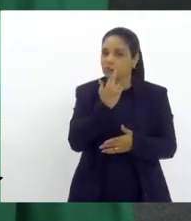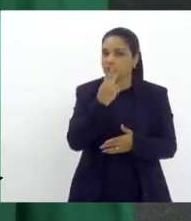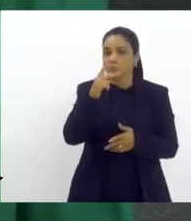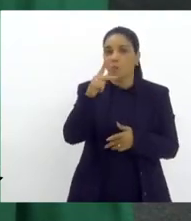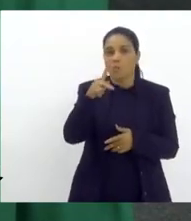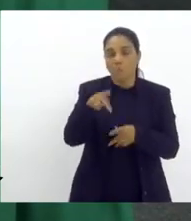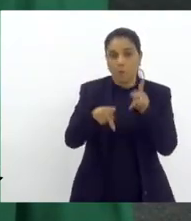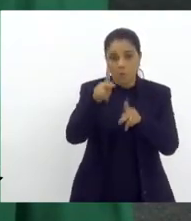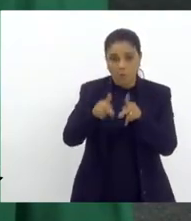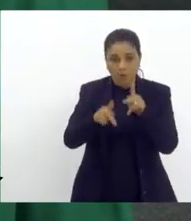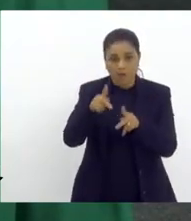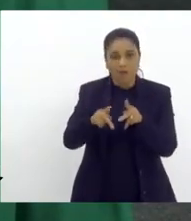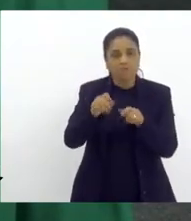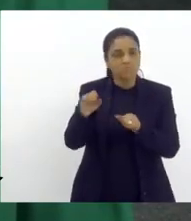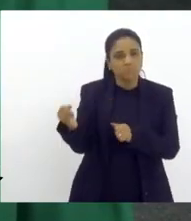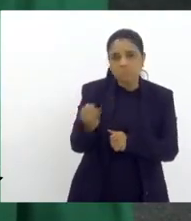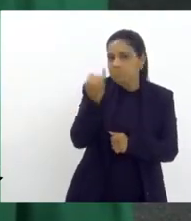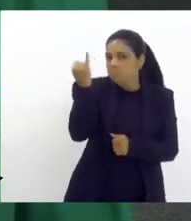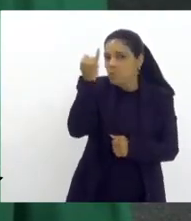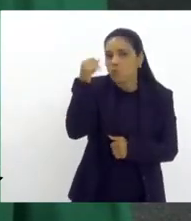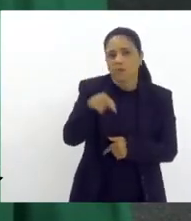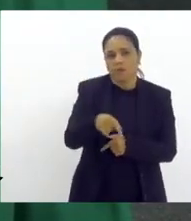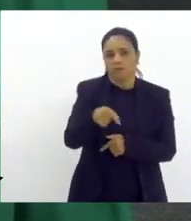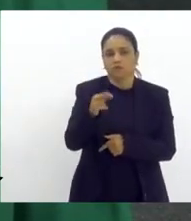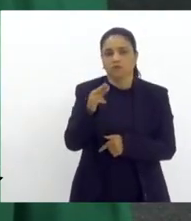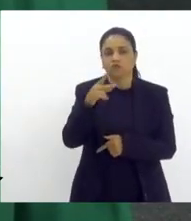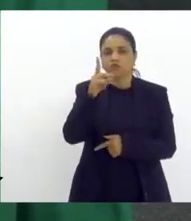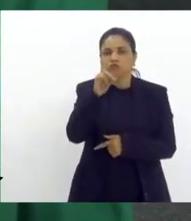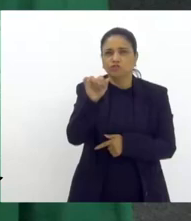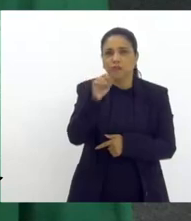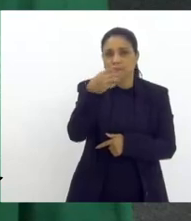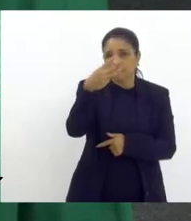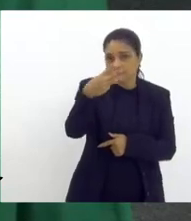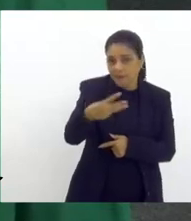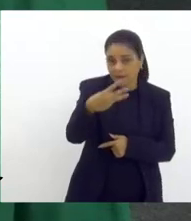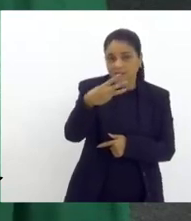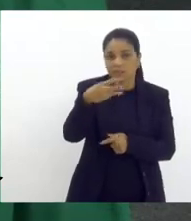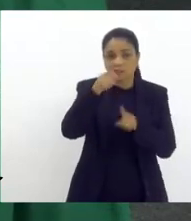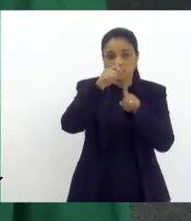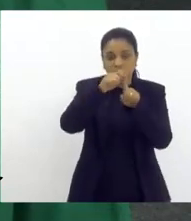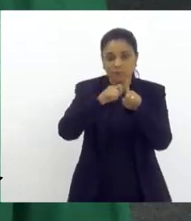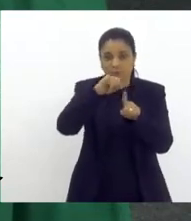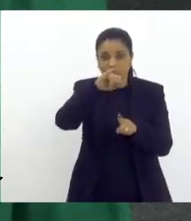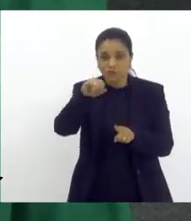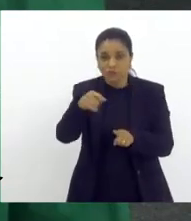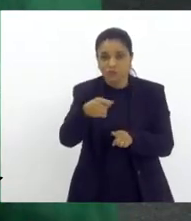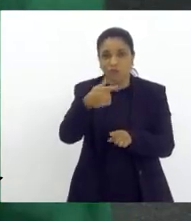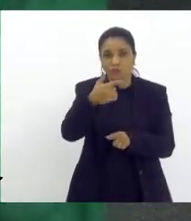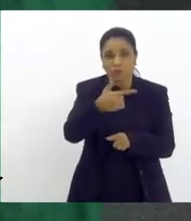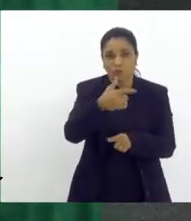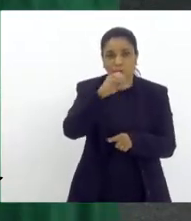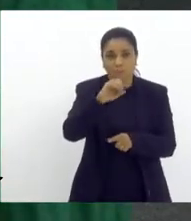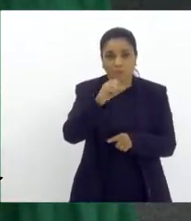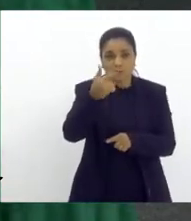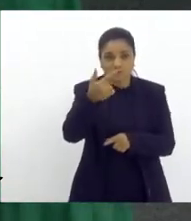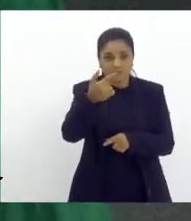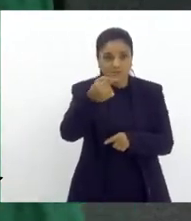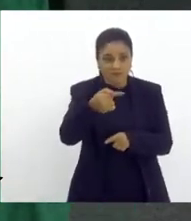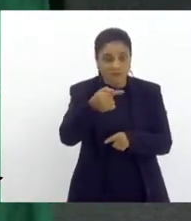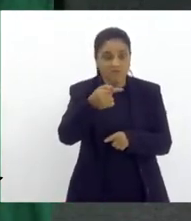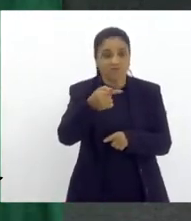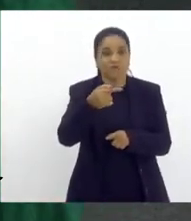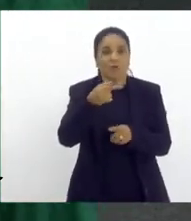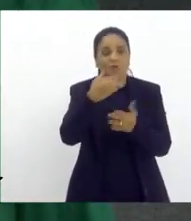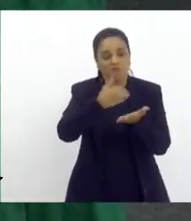que equipamento tão importante no dia 3 de janeiro de e 17 como Secretária ex-secretário de Assistência